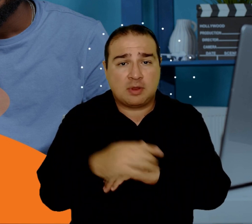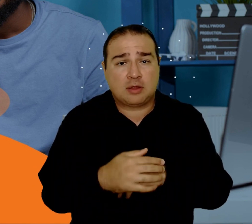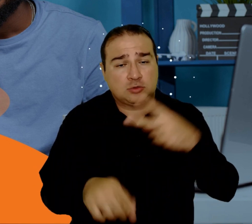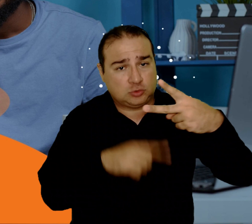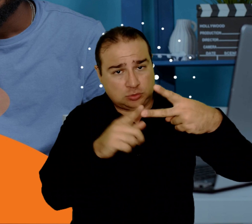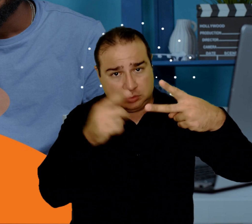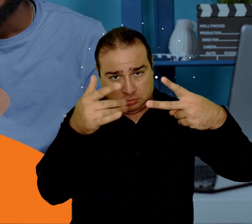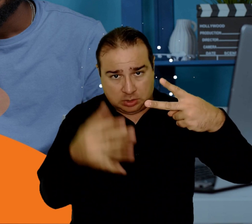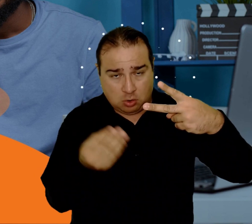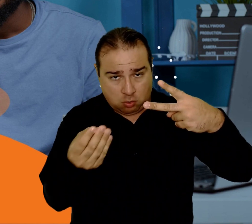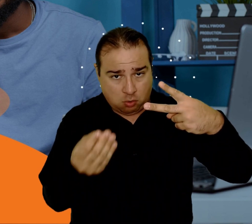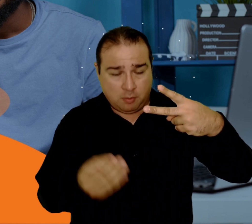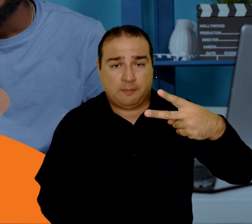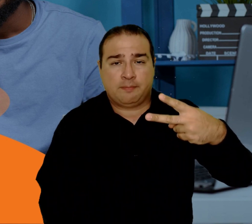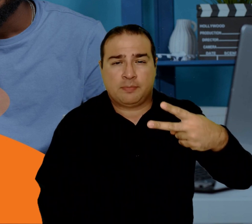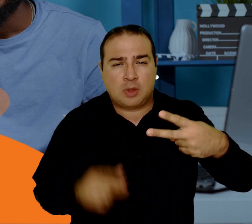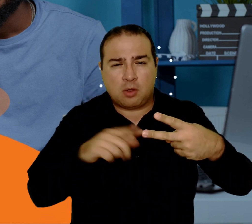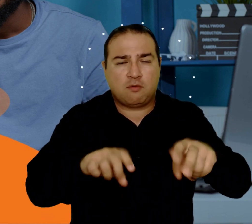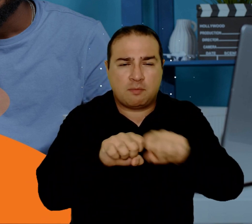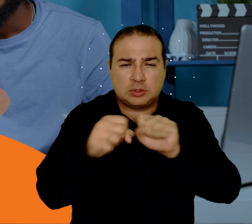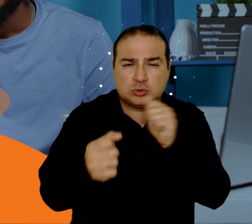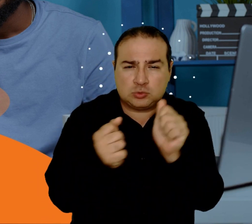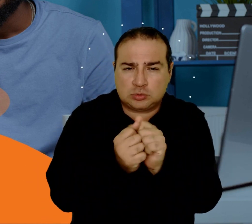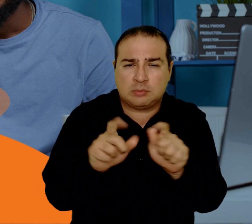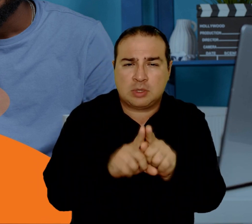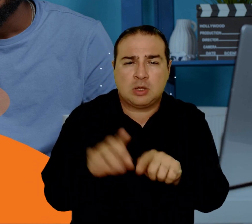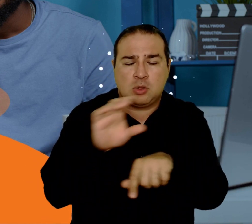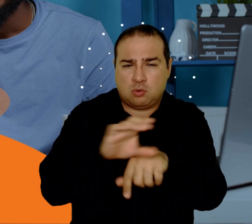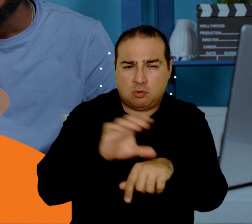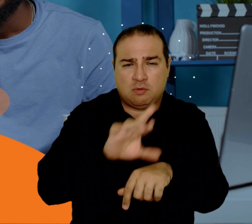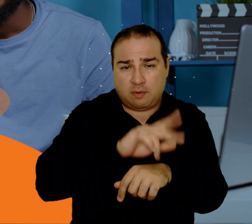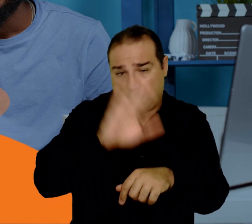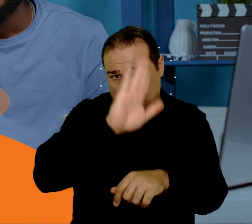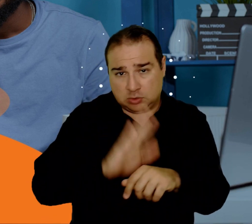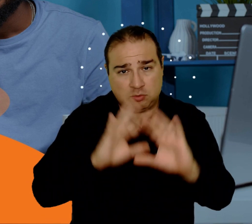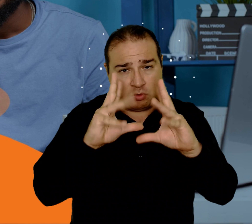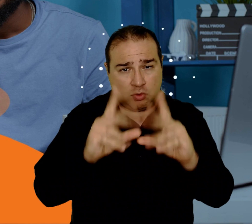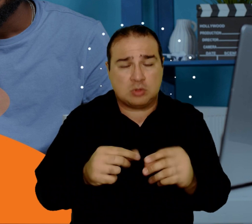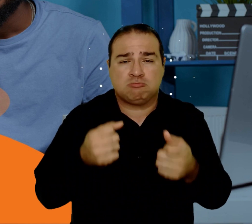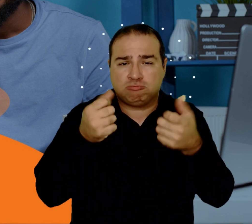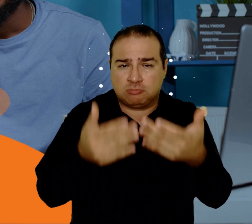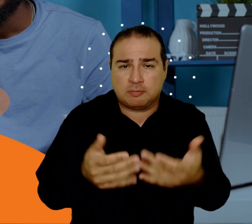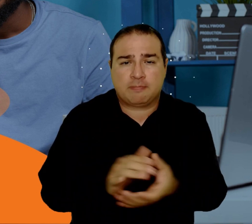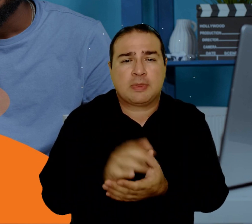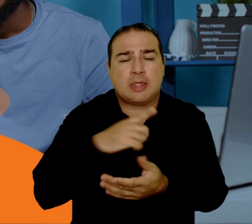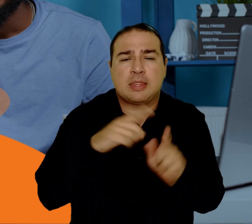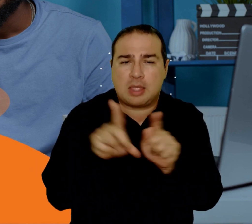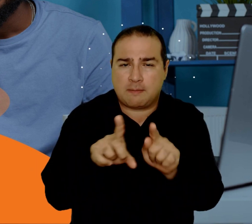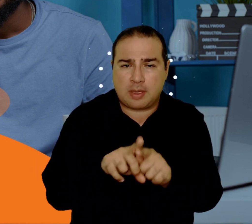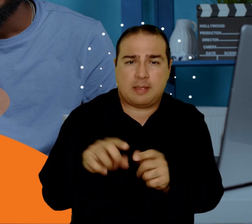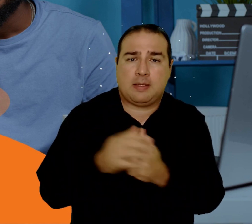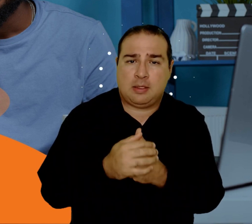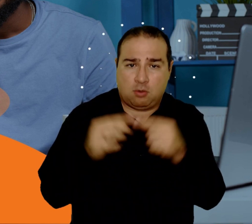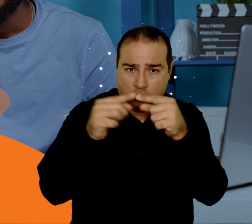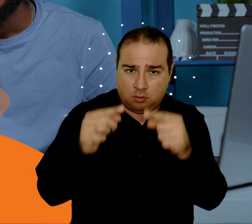Indo para o segundo eixo, né, que é o trabalho de formação, a gente oferece cursos em todo o Brasil, em várias modalidades. Temos também